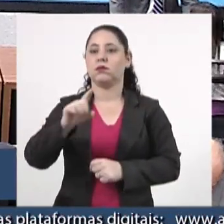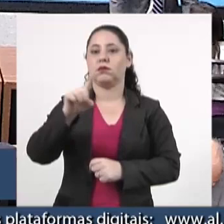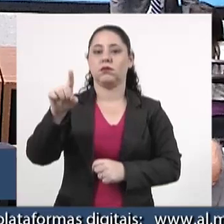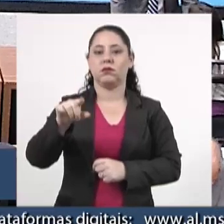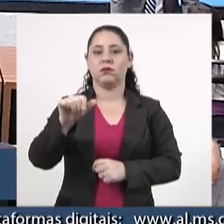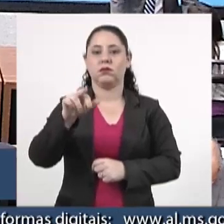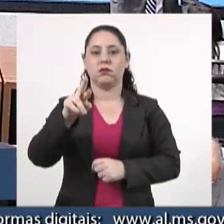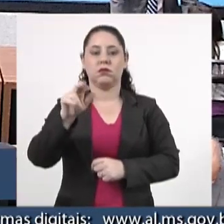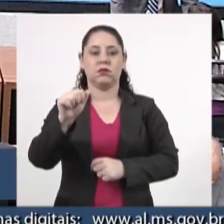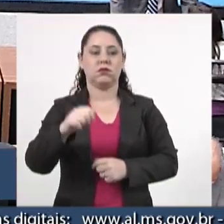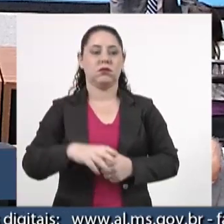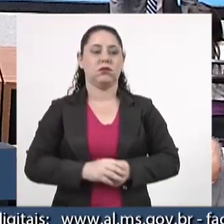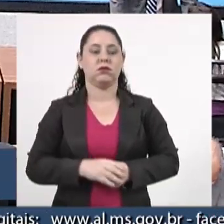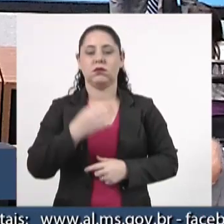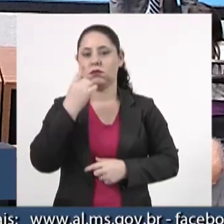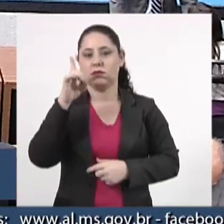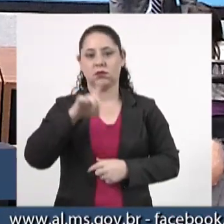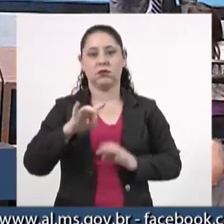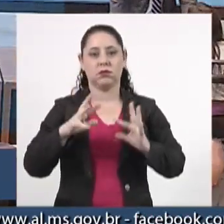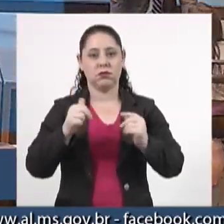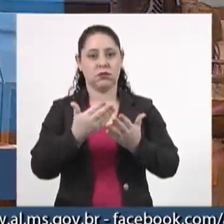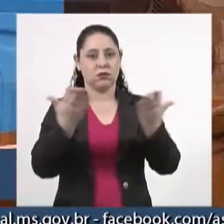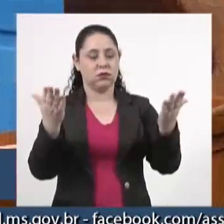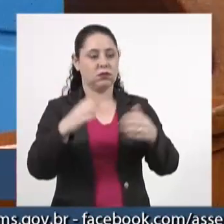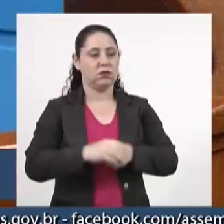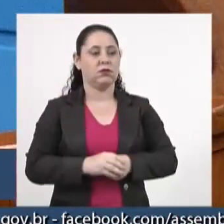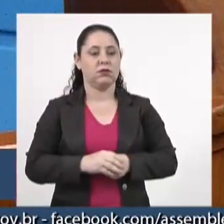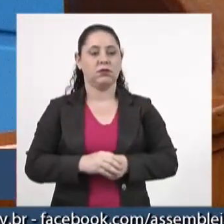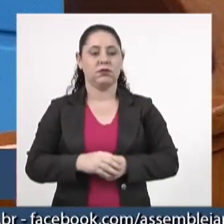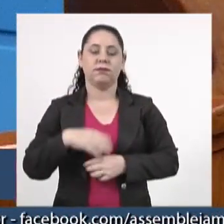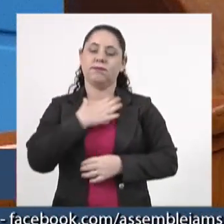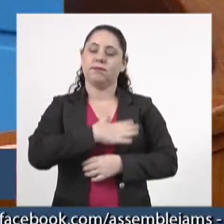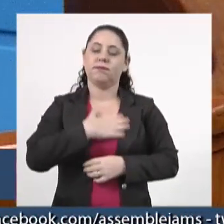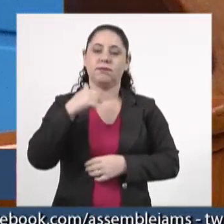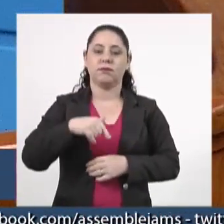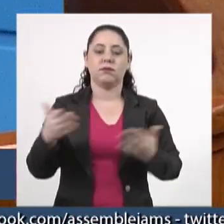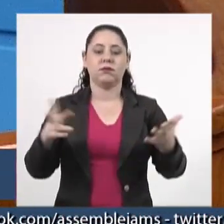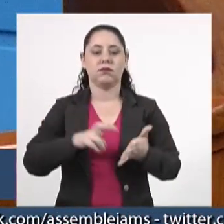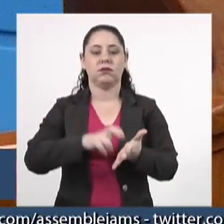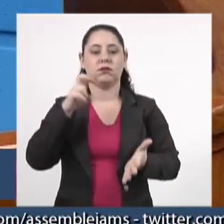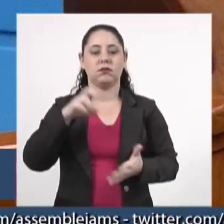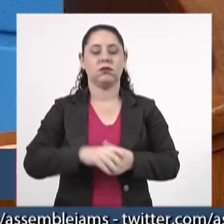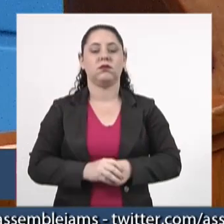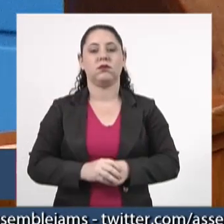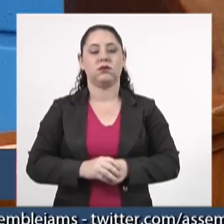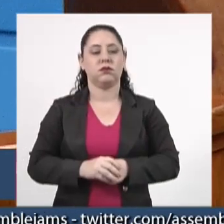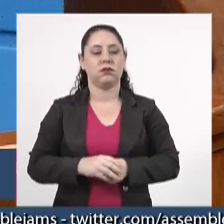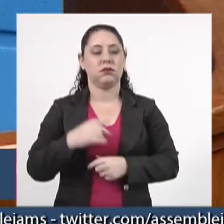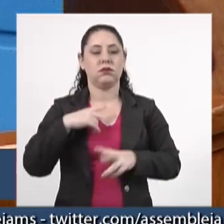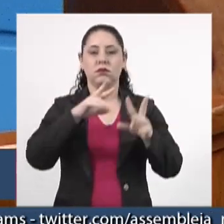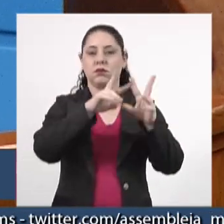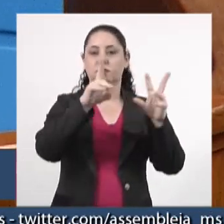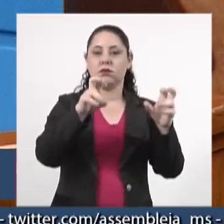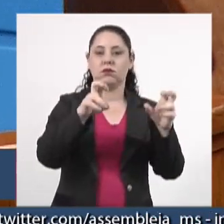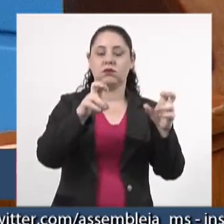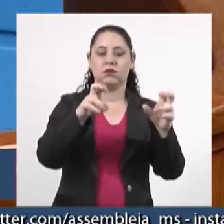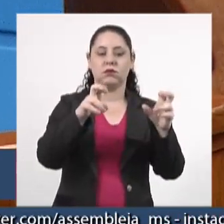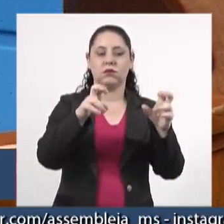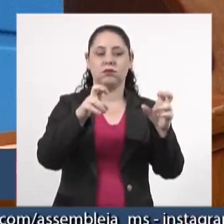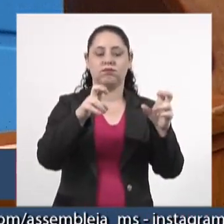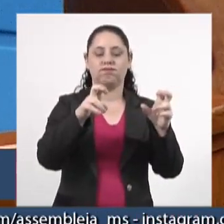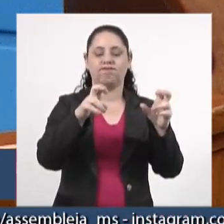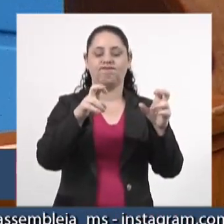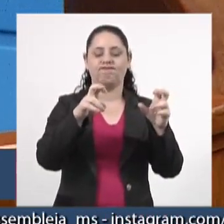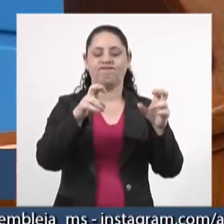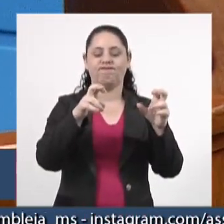Zaira. Bom dia a todos. É uma imensa alegria poder estar aqui nessa manhã, apesar do tema ser um assunto